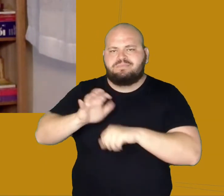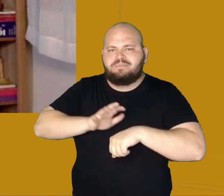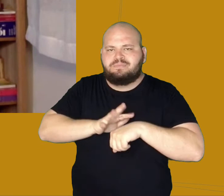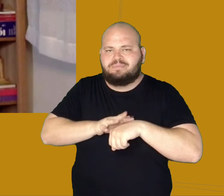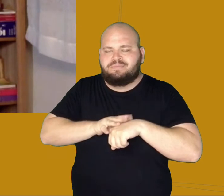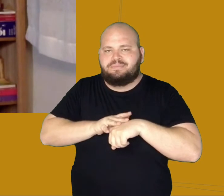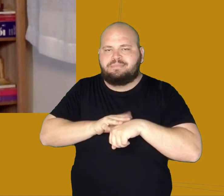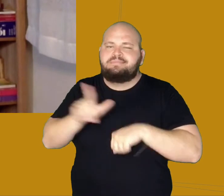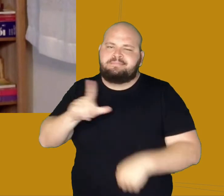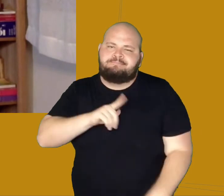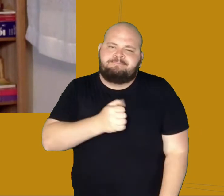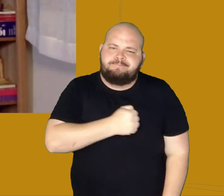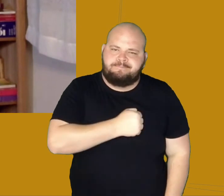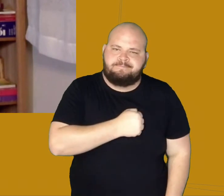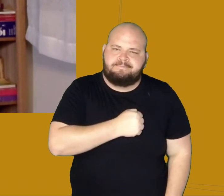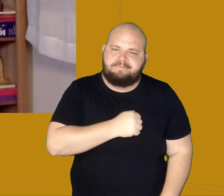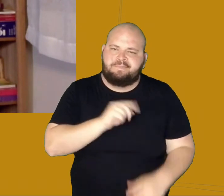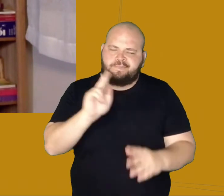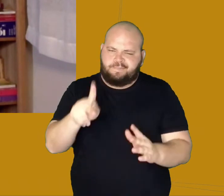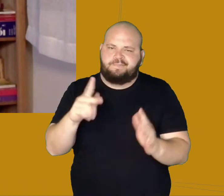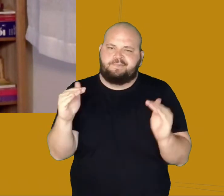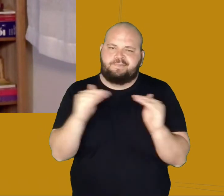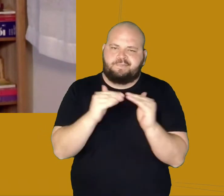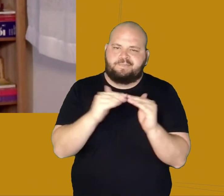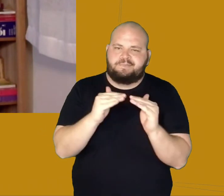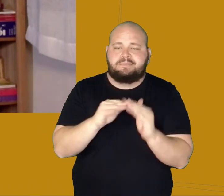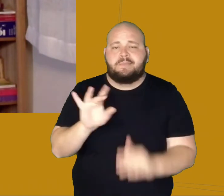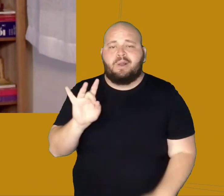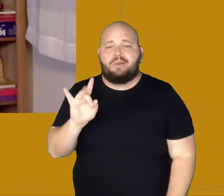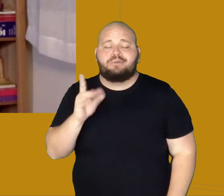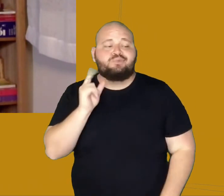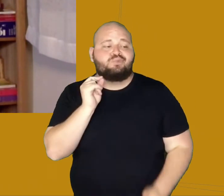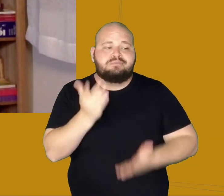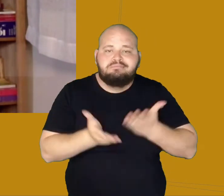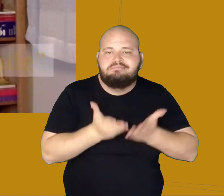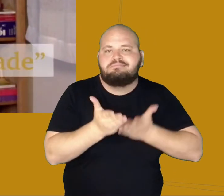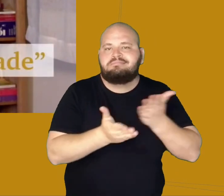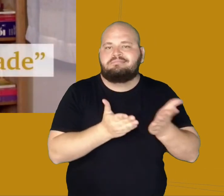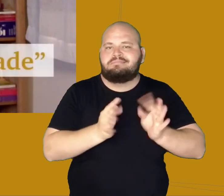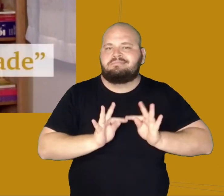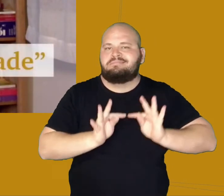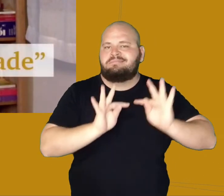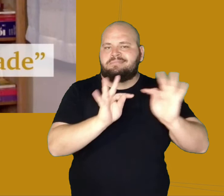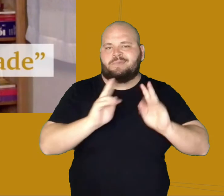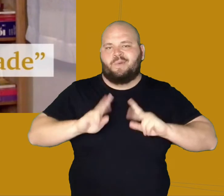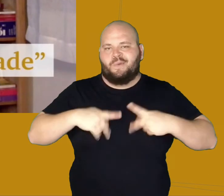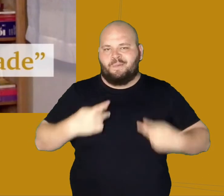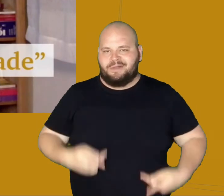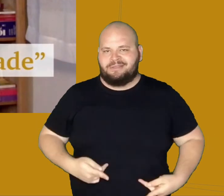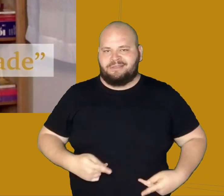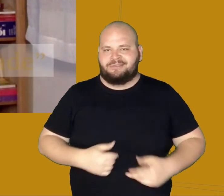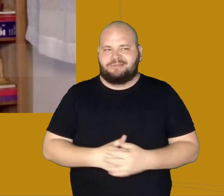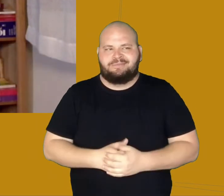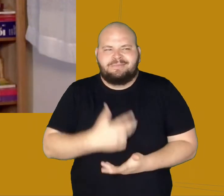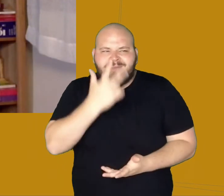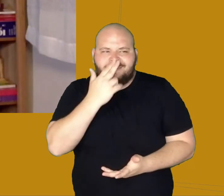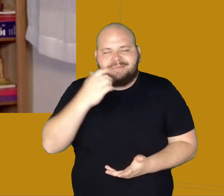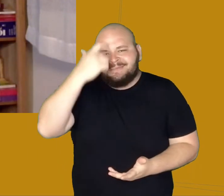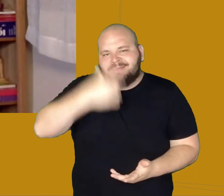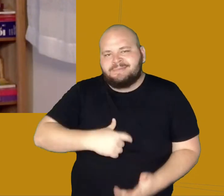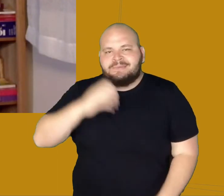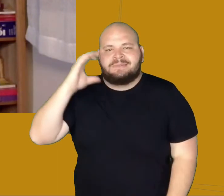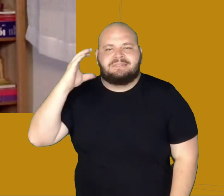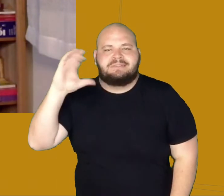cujo objetivo, pouco modesto, podemos concordar, era apenas prestar um bom serviço à humanidade. Enfim,